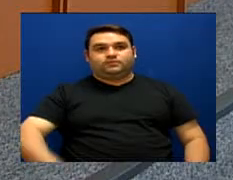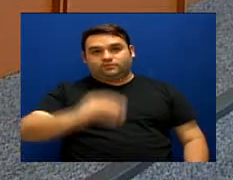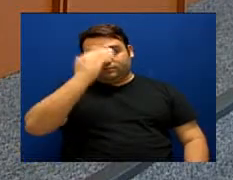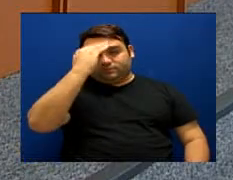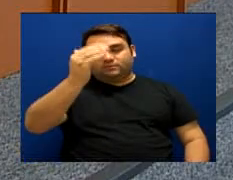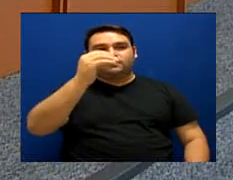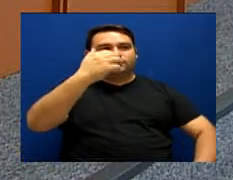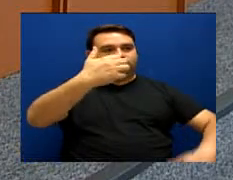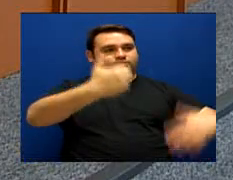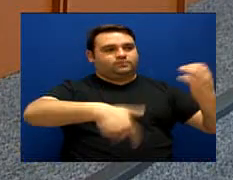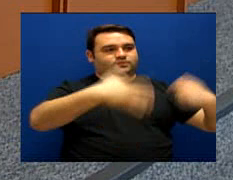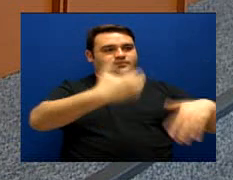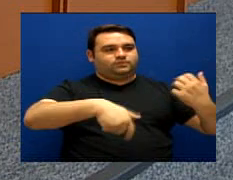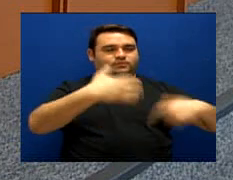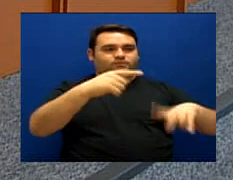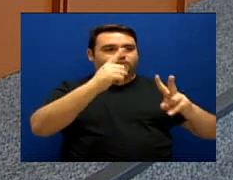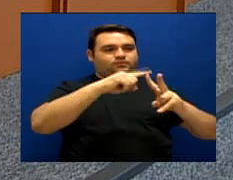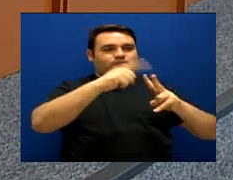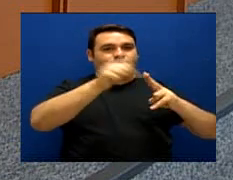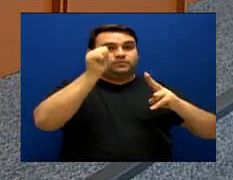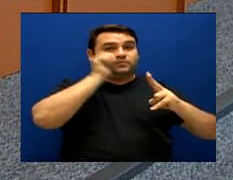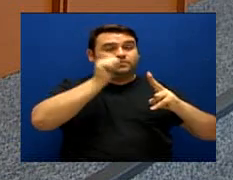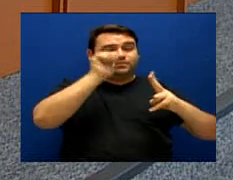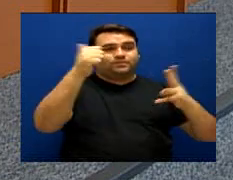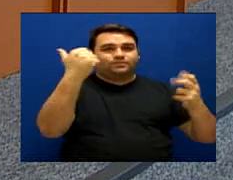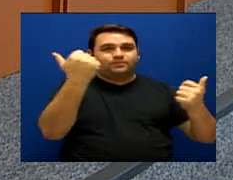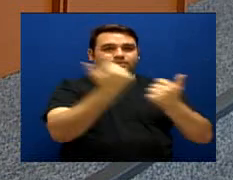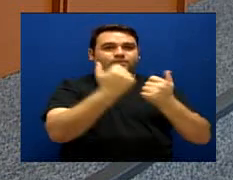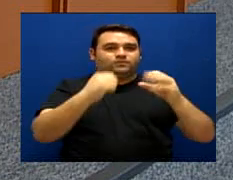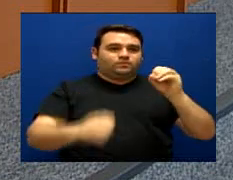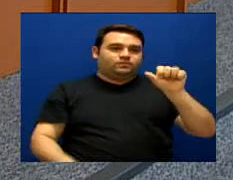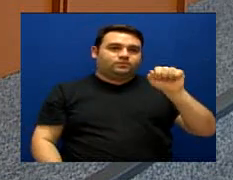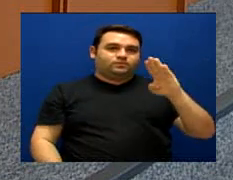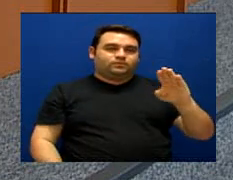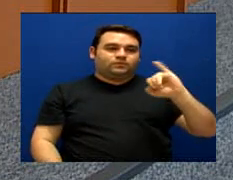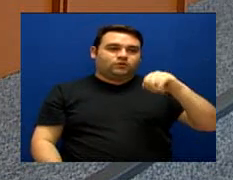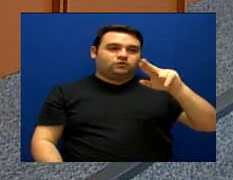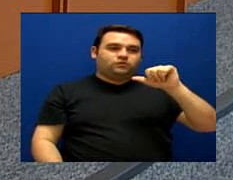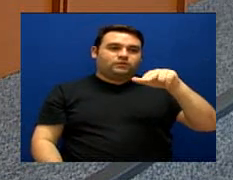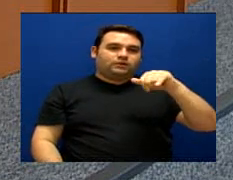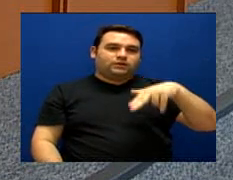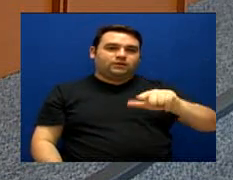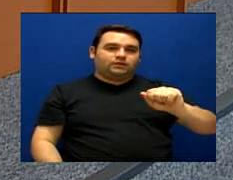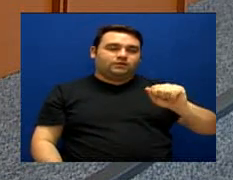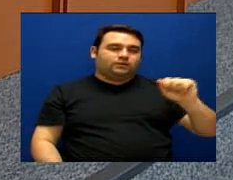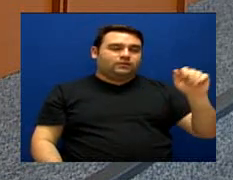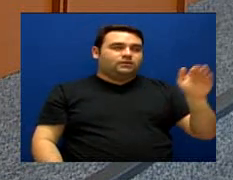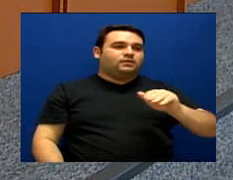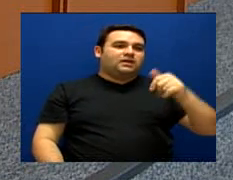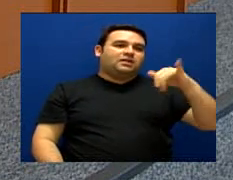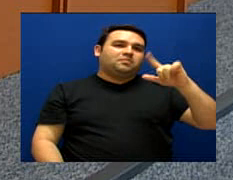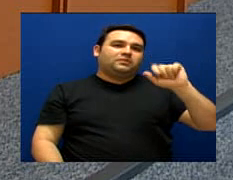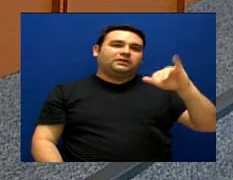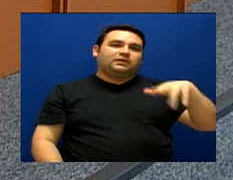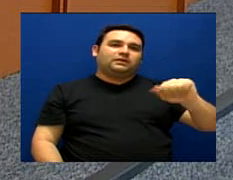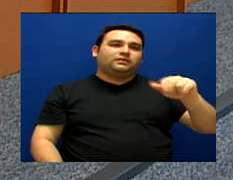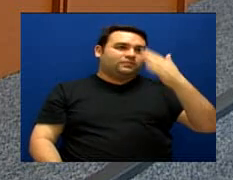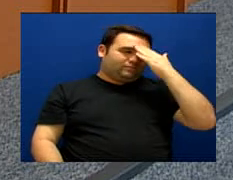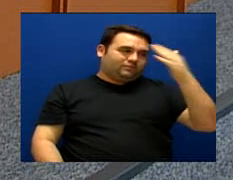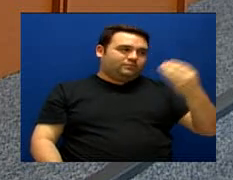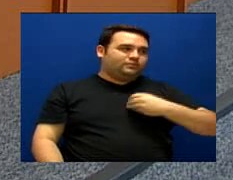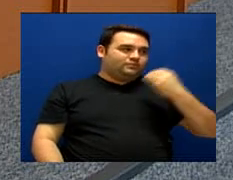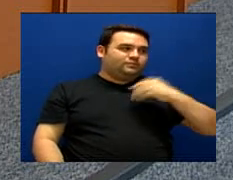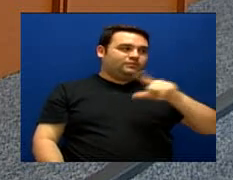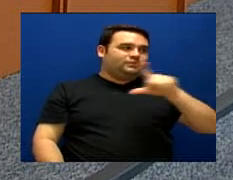Agradecemos as explanações das representantes do AB, doutora Juliana Mazei e da doutora Milena Tavares. Agradecemos pela